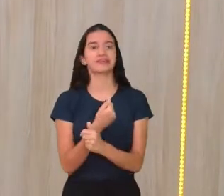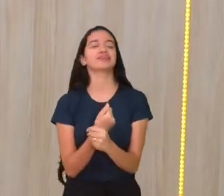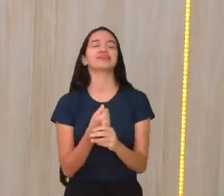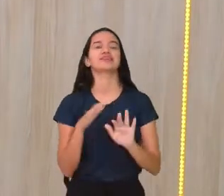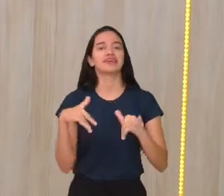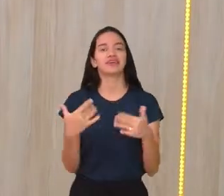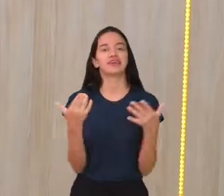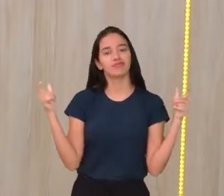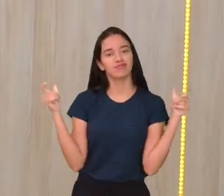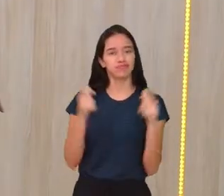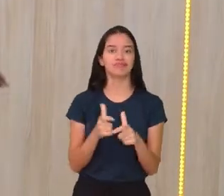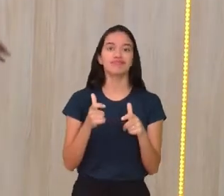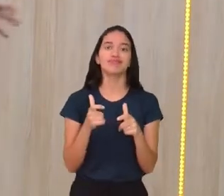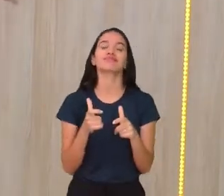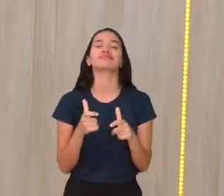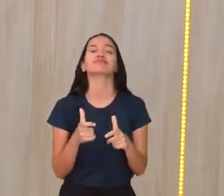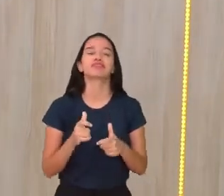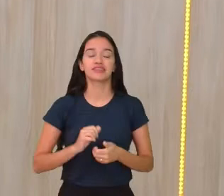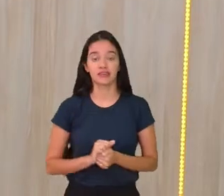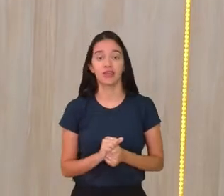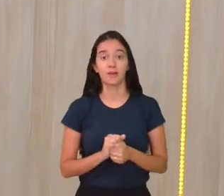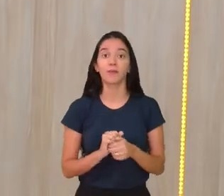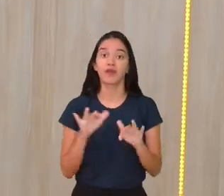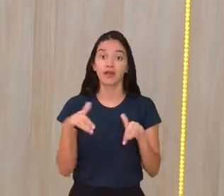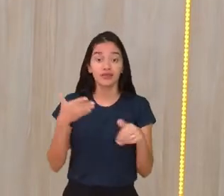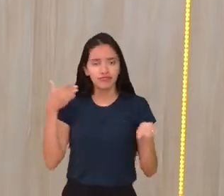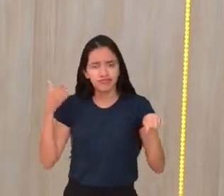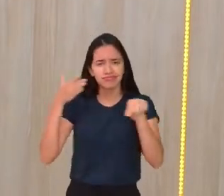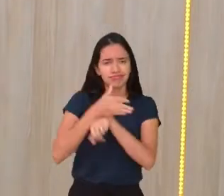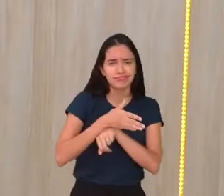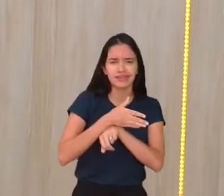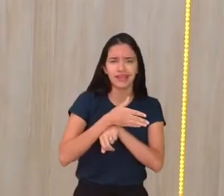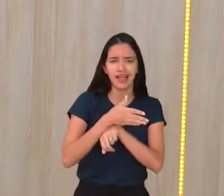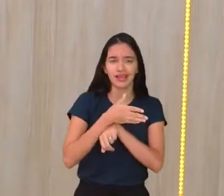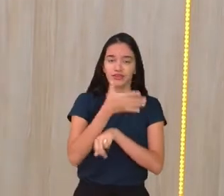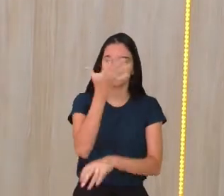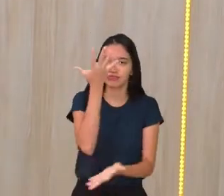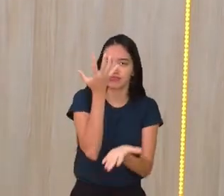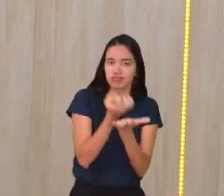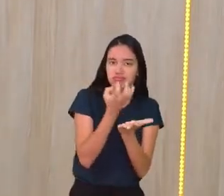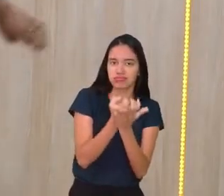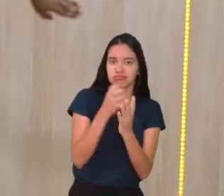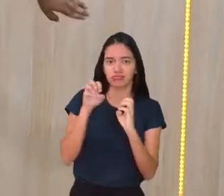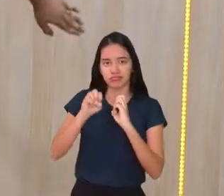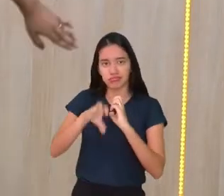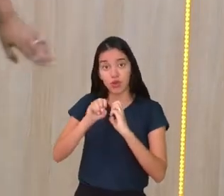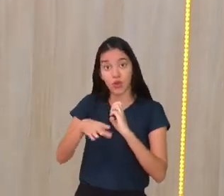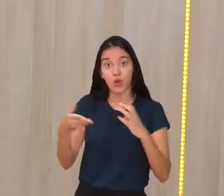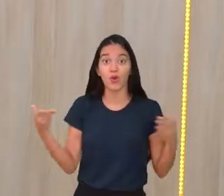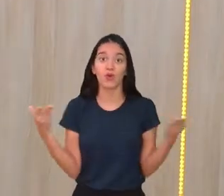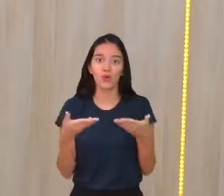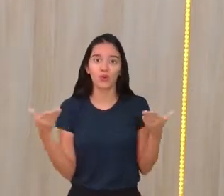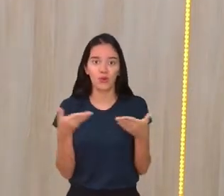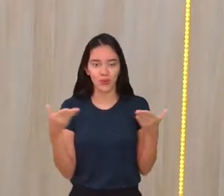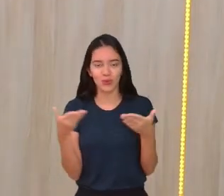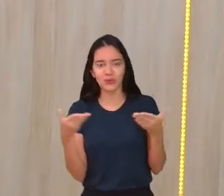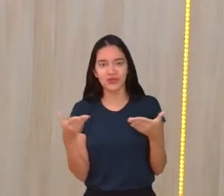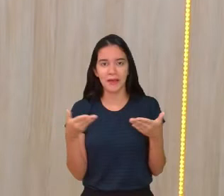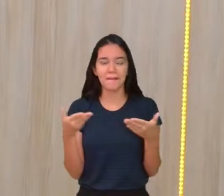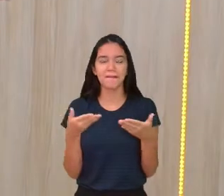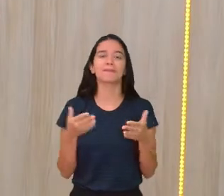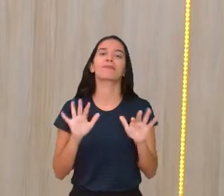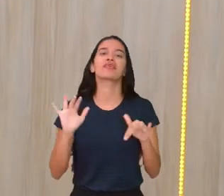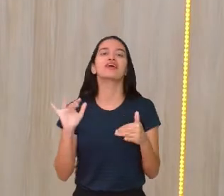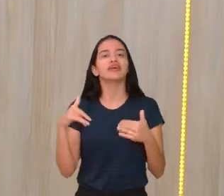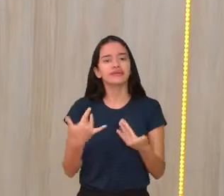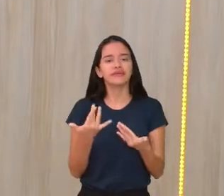para encurtar os seus caminhos e já ir direto instalar o Educa Recife. E hoje, quem é que vai estar ali